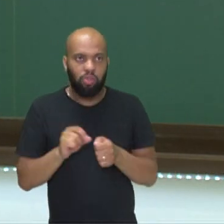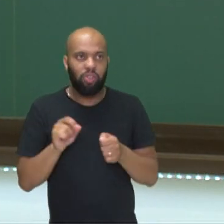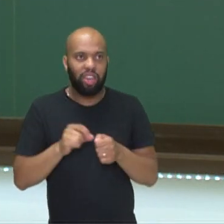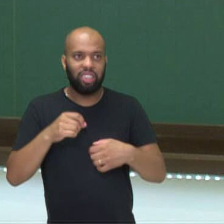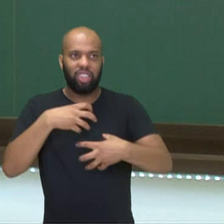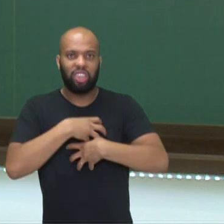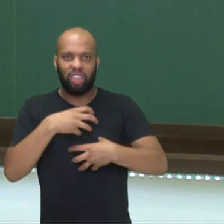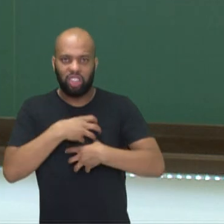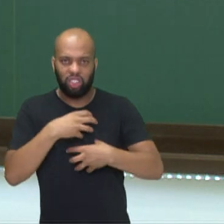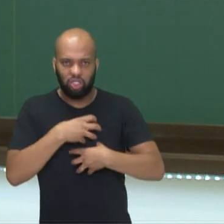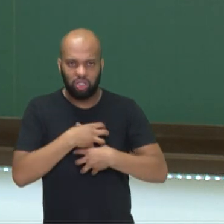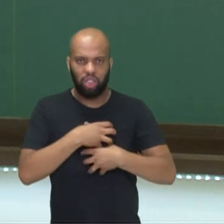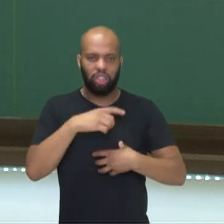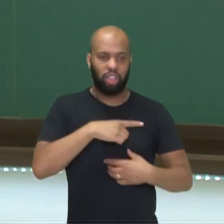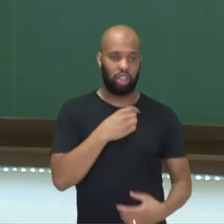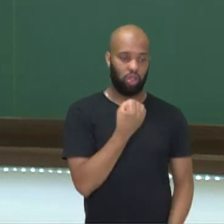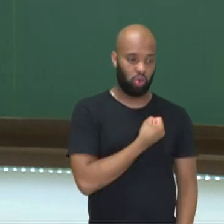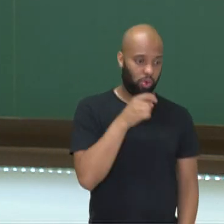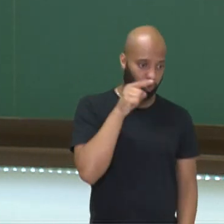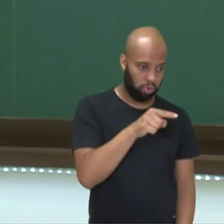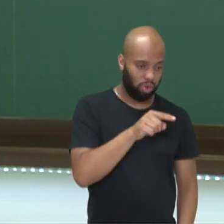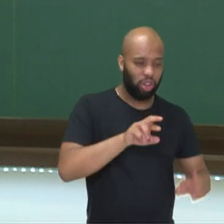Mas a composta é um assunto para um outro momento.